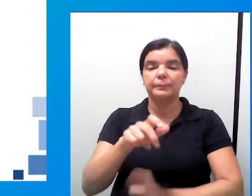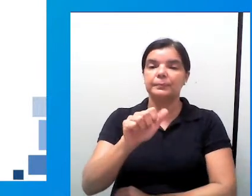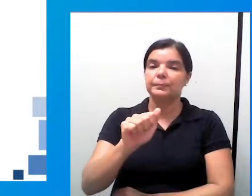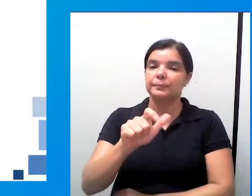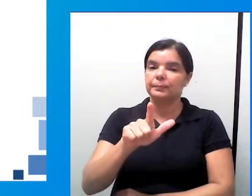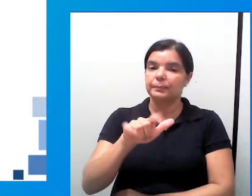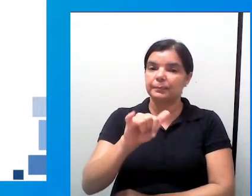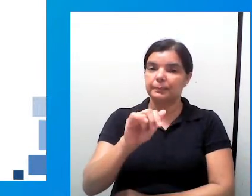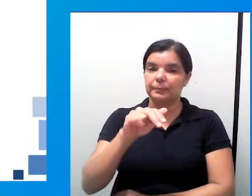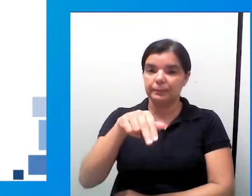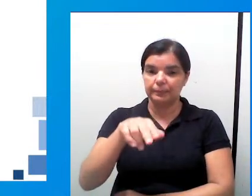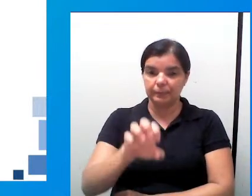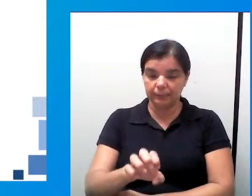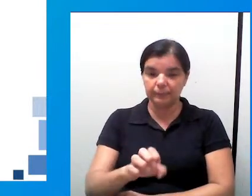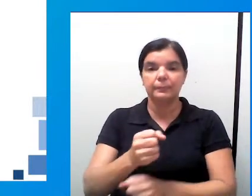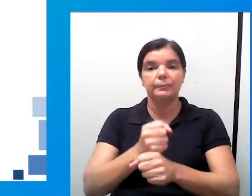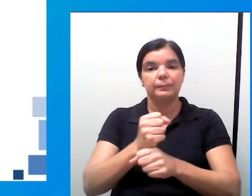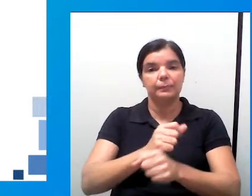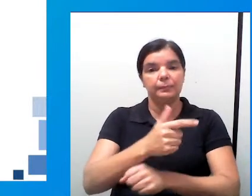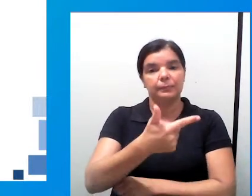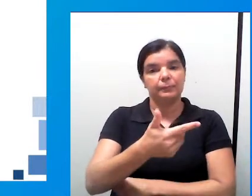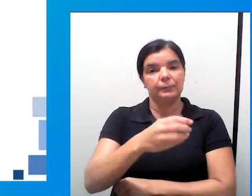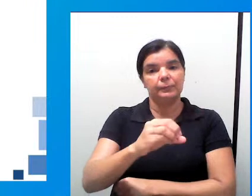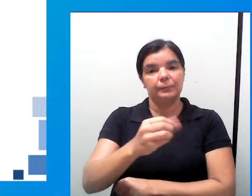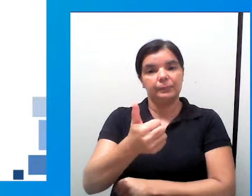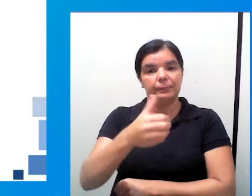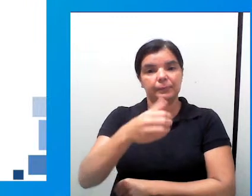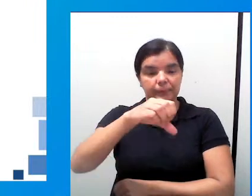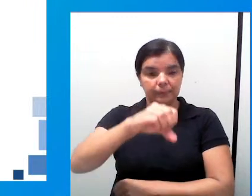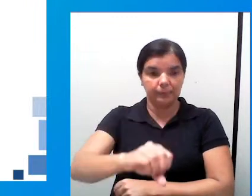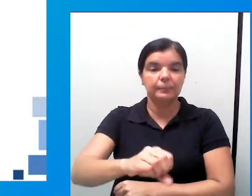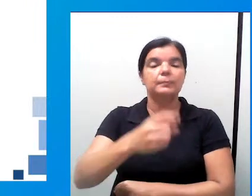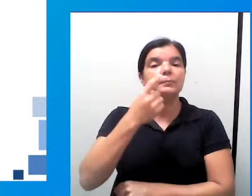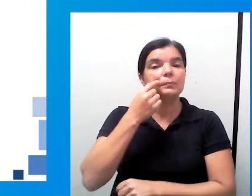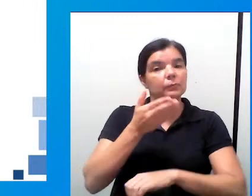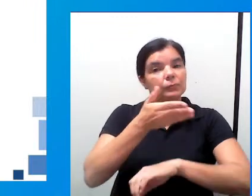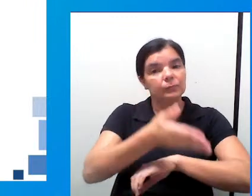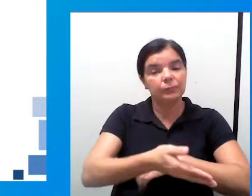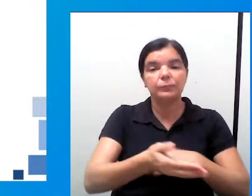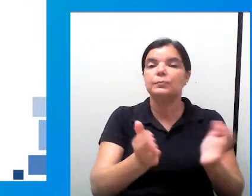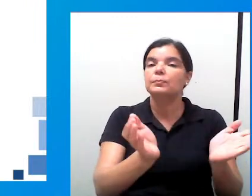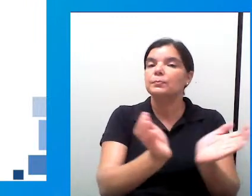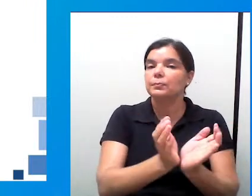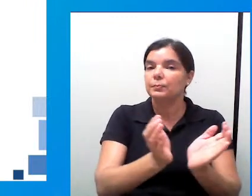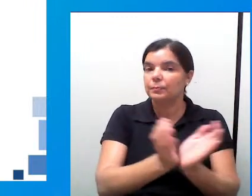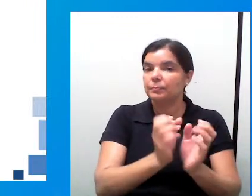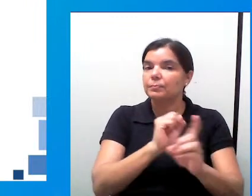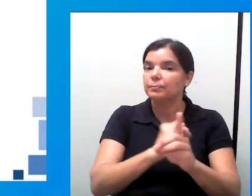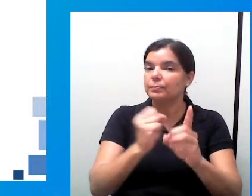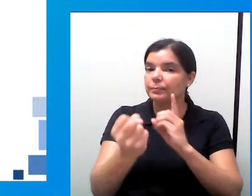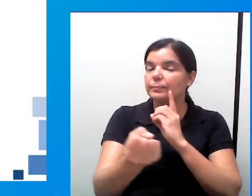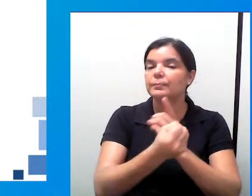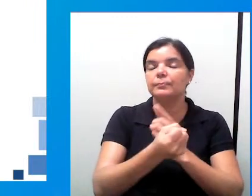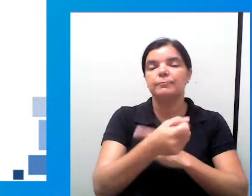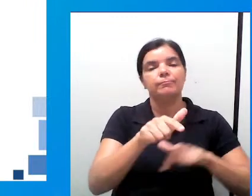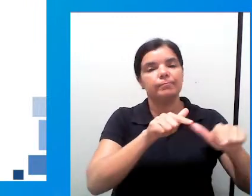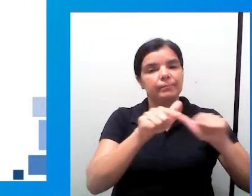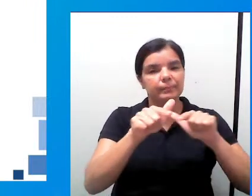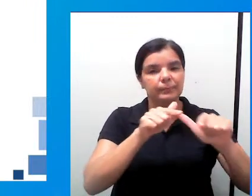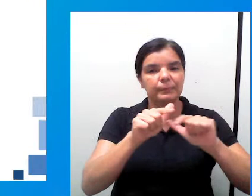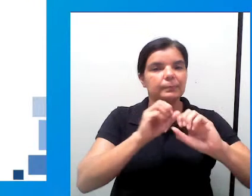TADES 2019. Então, eles foram até a comunidade, trabalharam alguma ação de empreendedorismo